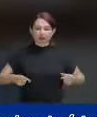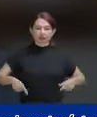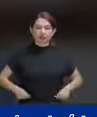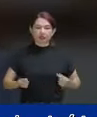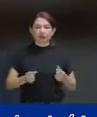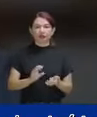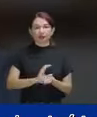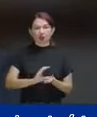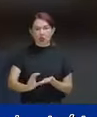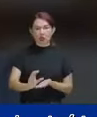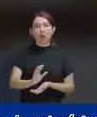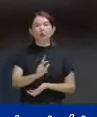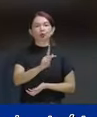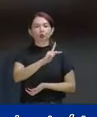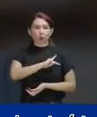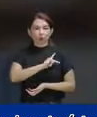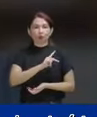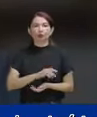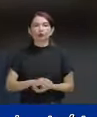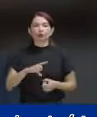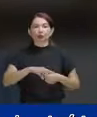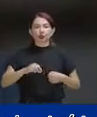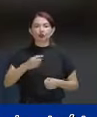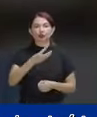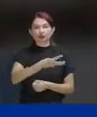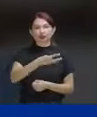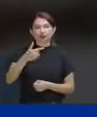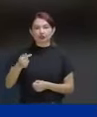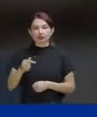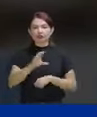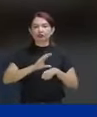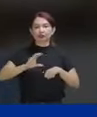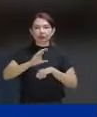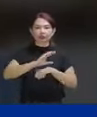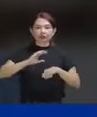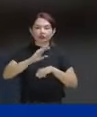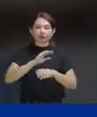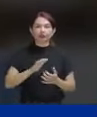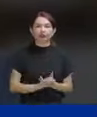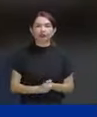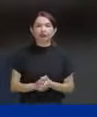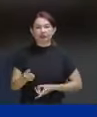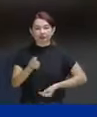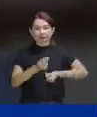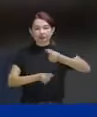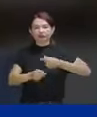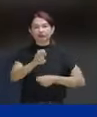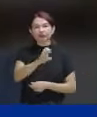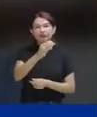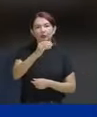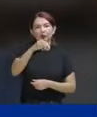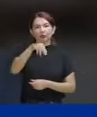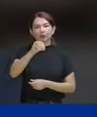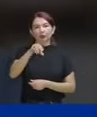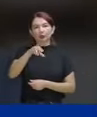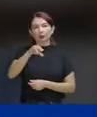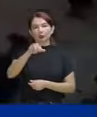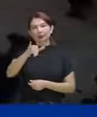recursos públicos à luz de princípios inscritos no artigo 37 da Constituição, notadamente o da economicidade. É o relatório.